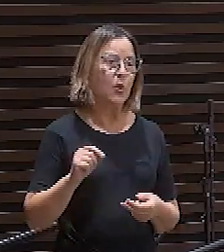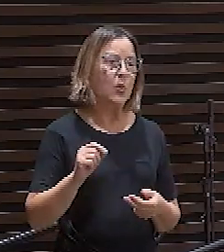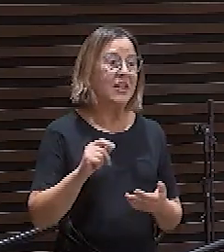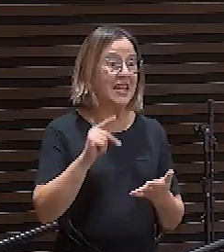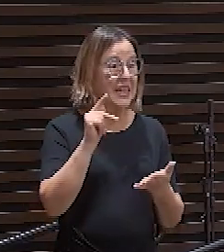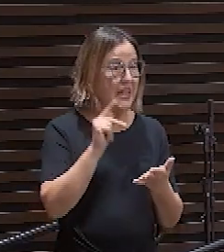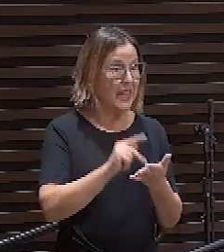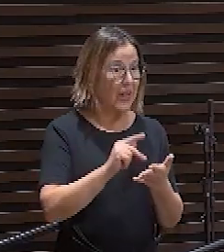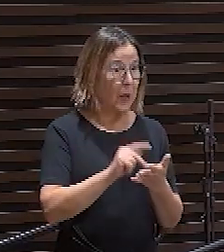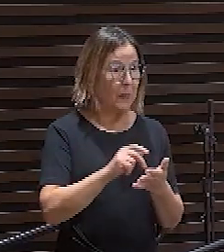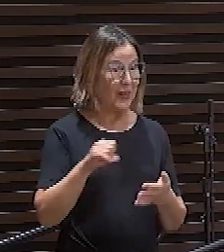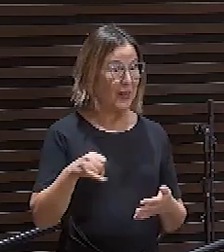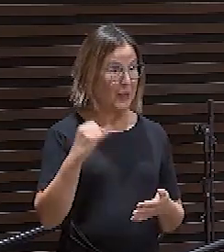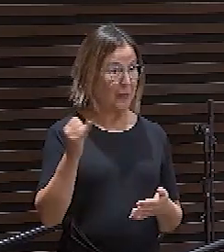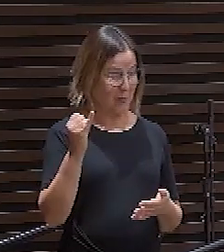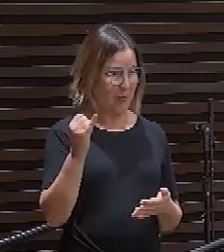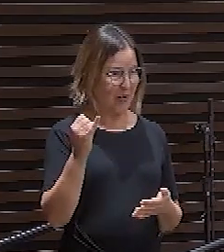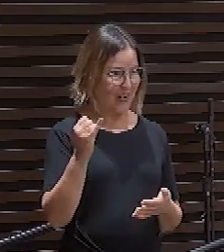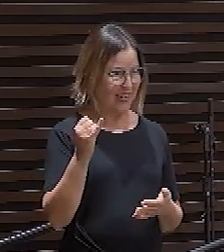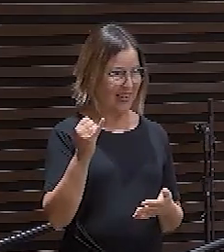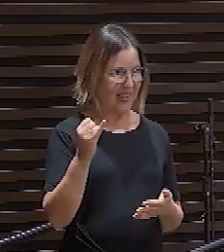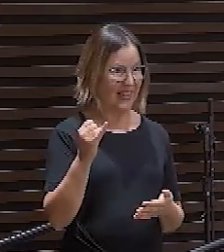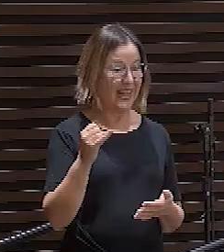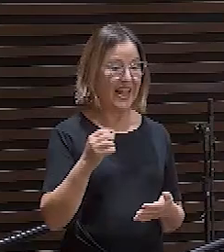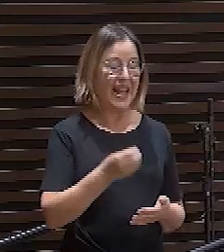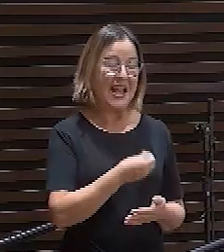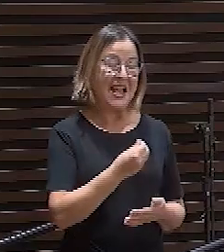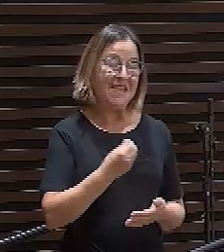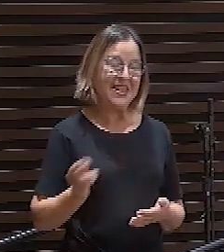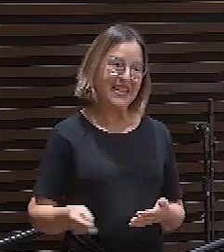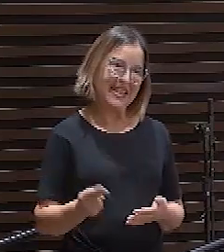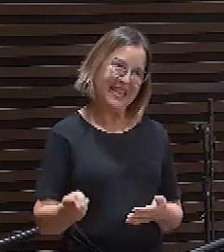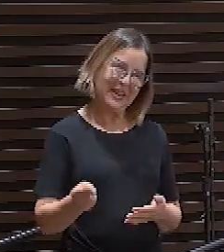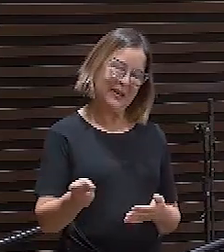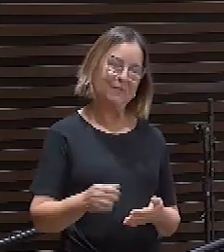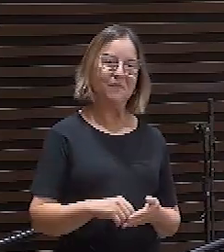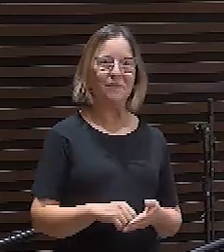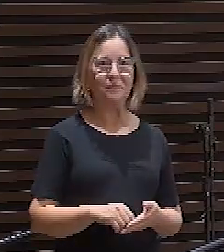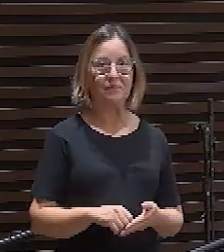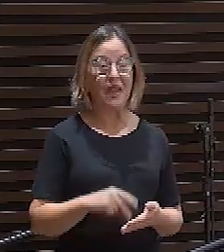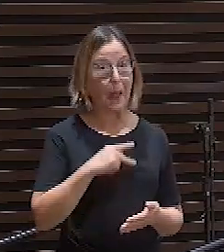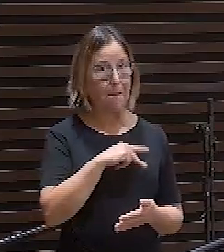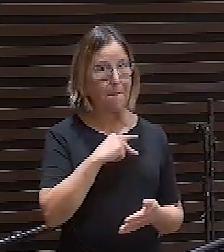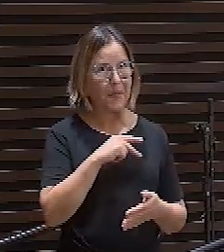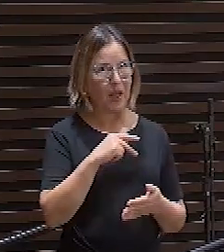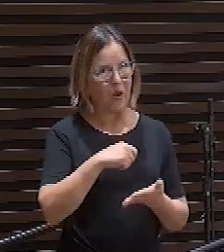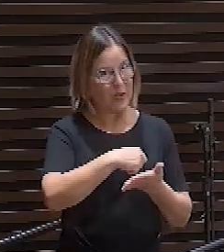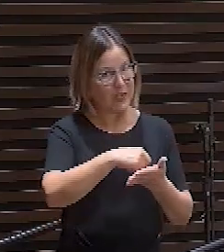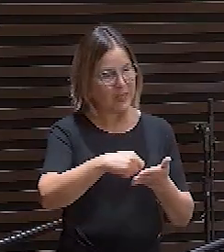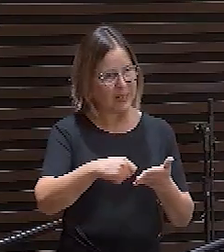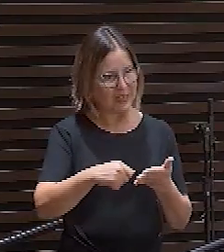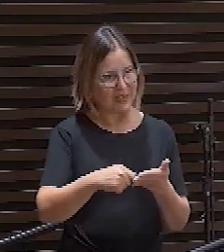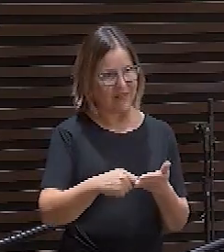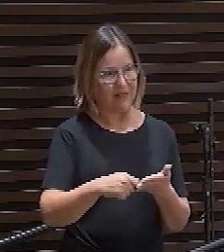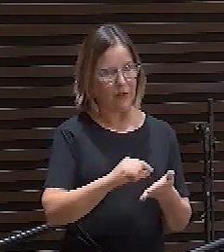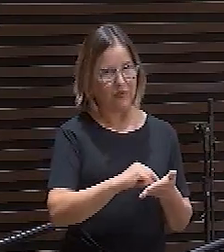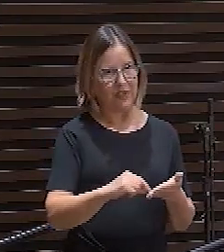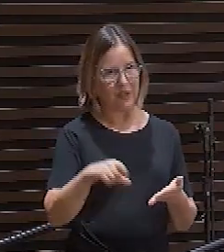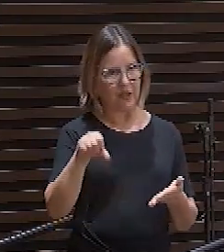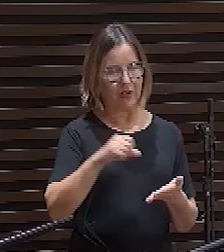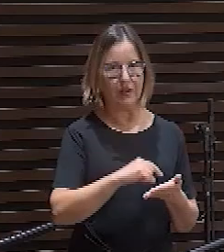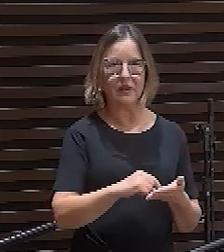nos leva à vida eterna. Então, lá em 1 Coríntios, Paulo escreve assim, no verso 9 do capítulo